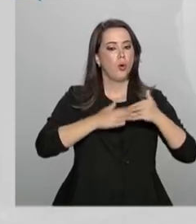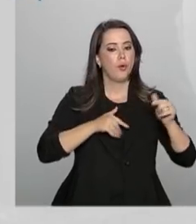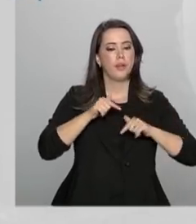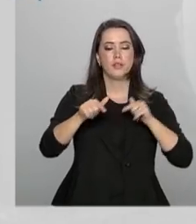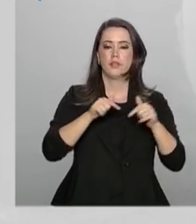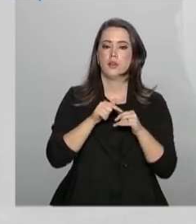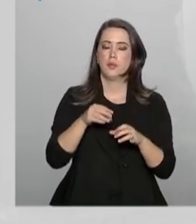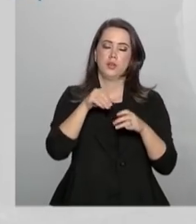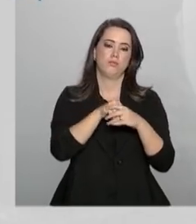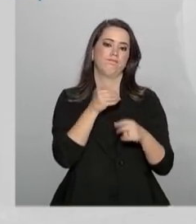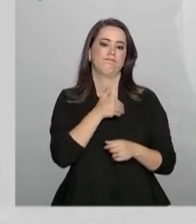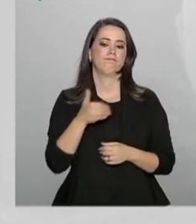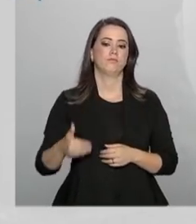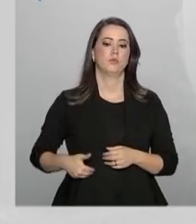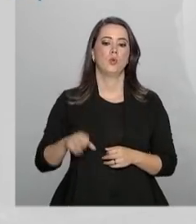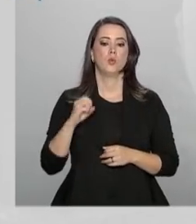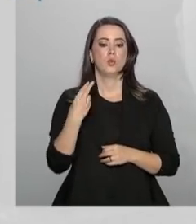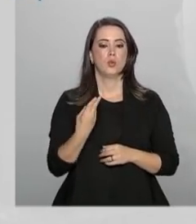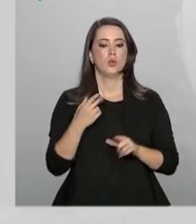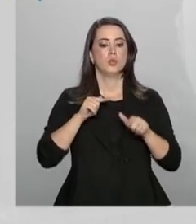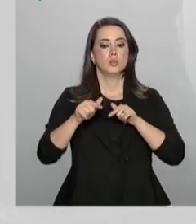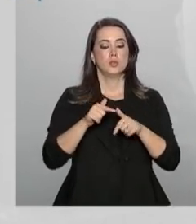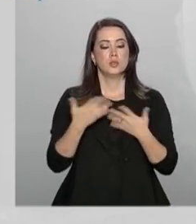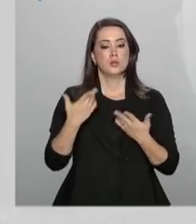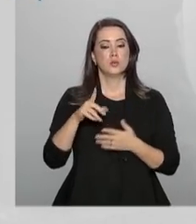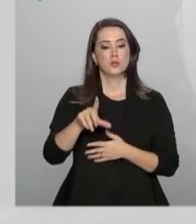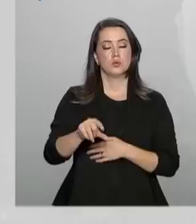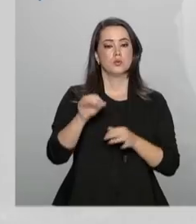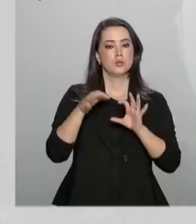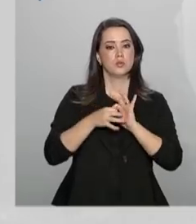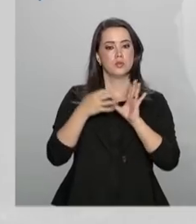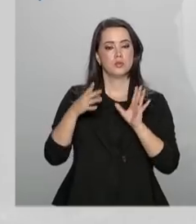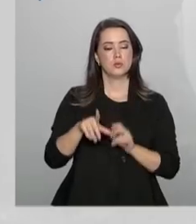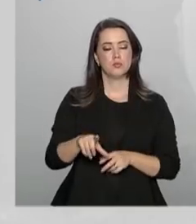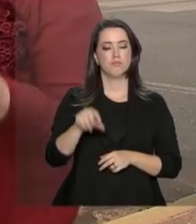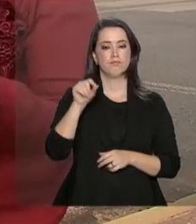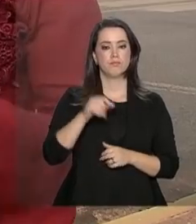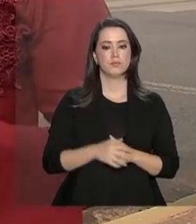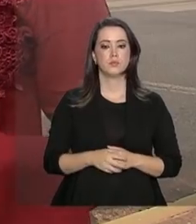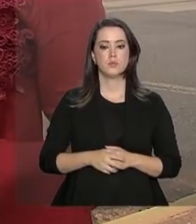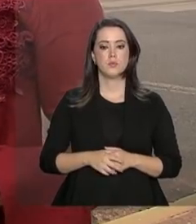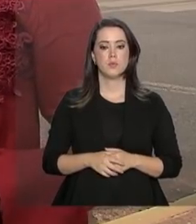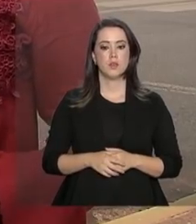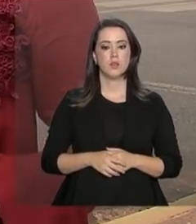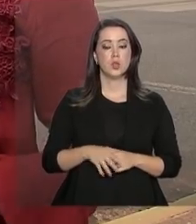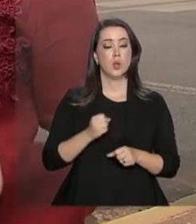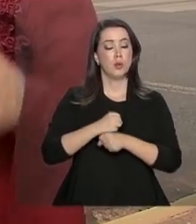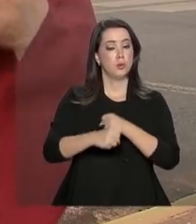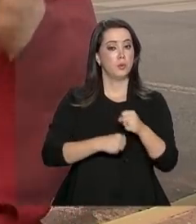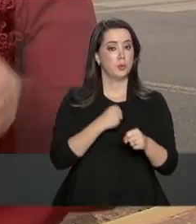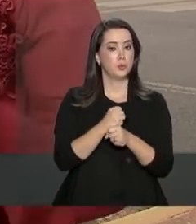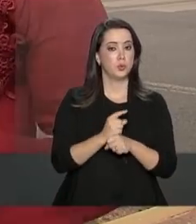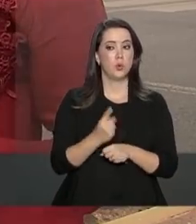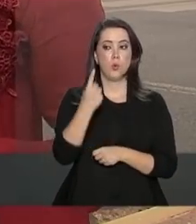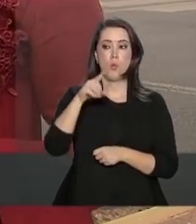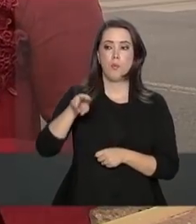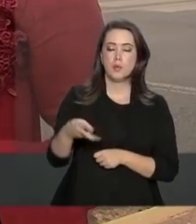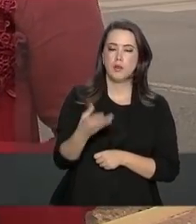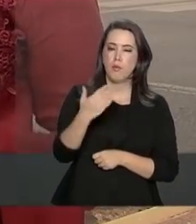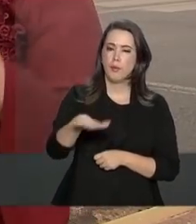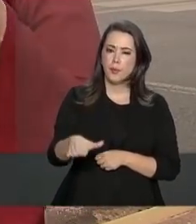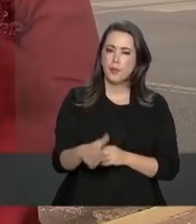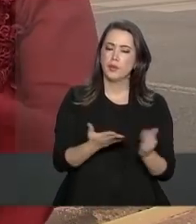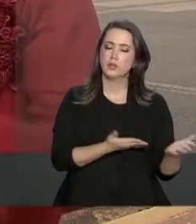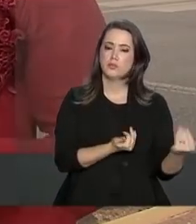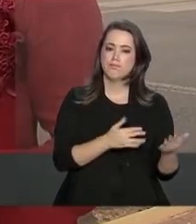função pública ou cargo público eletivos ou de nomeação anualmente cerca de 1,5 milhão e meio de jovens se